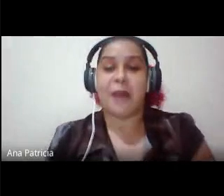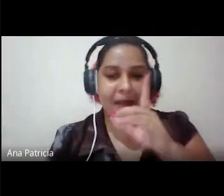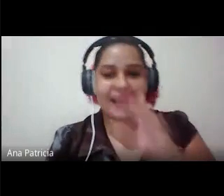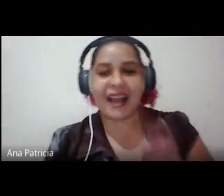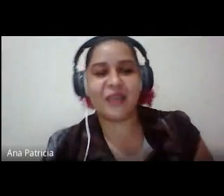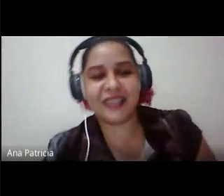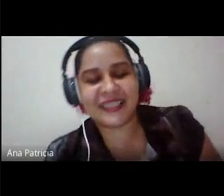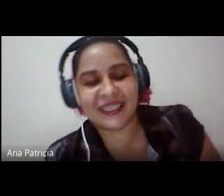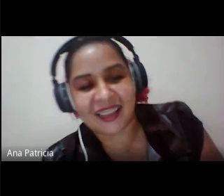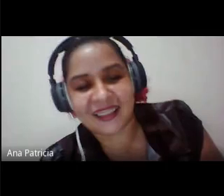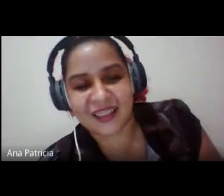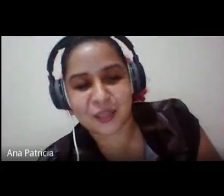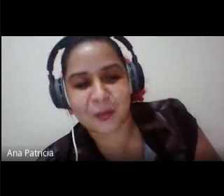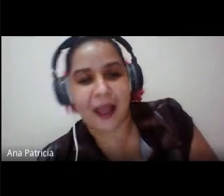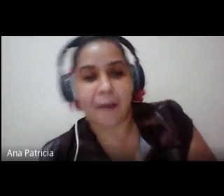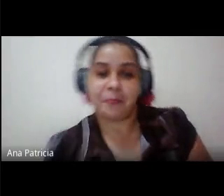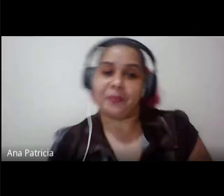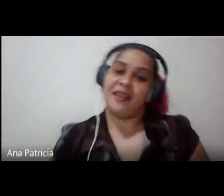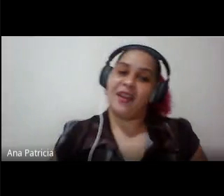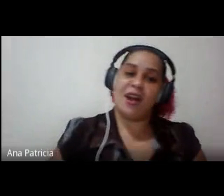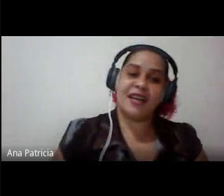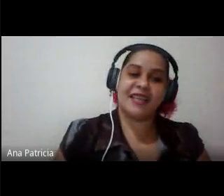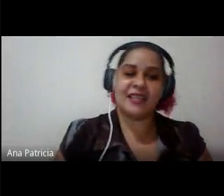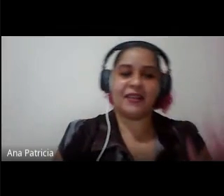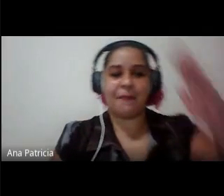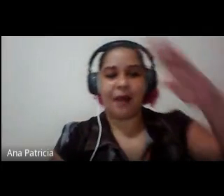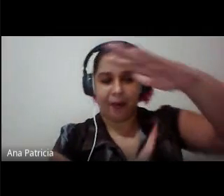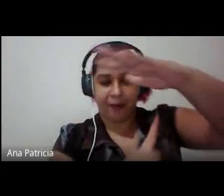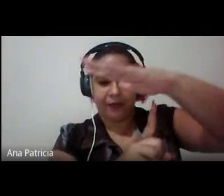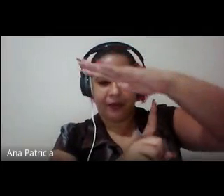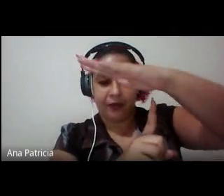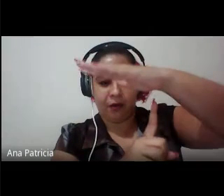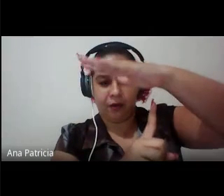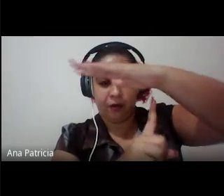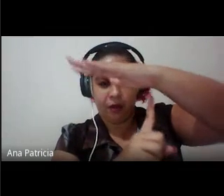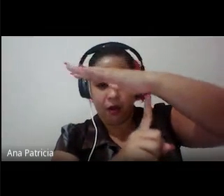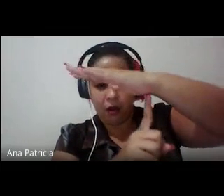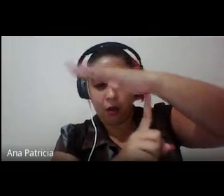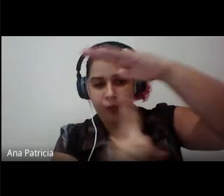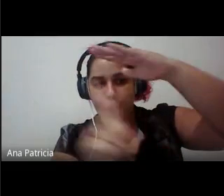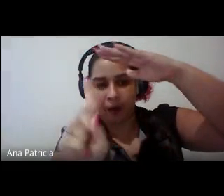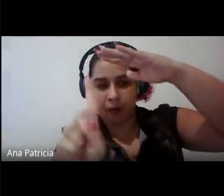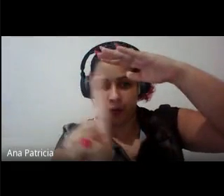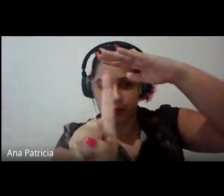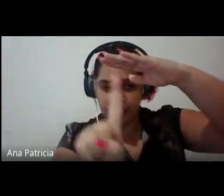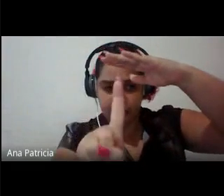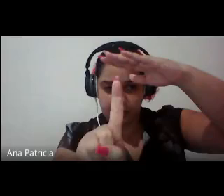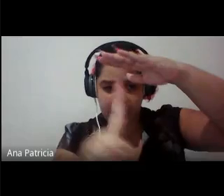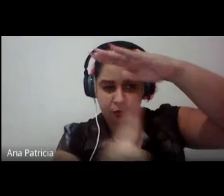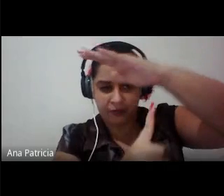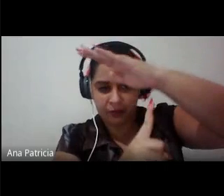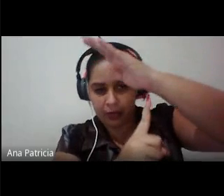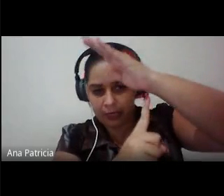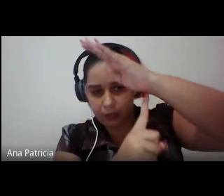Pode mangar, contanto que entenda, eu deixo mangar. Orientação da palma. Ó, o meu dedo